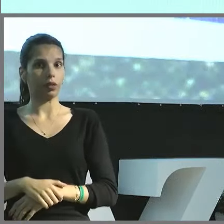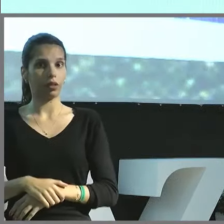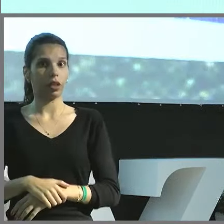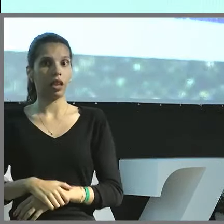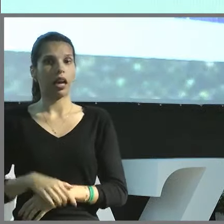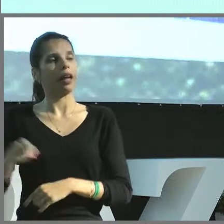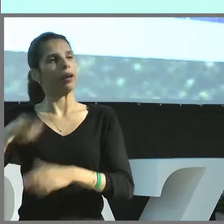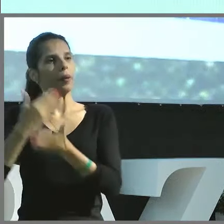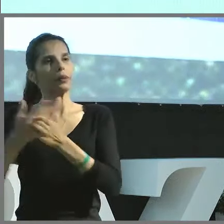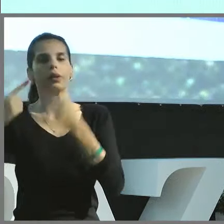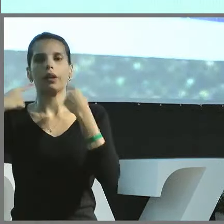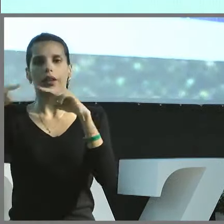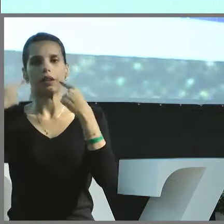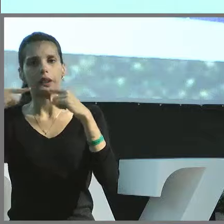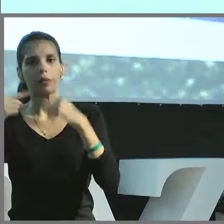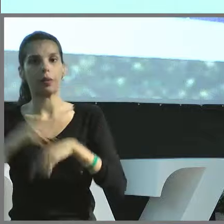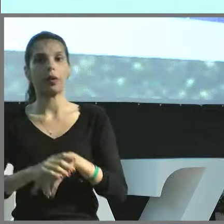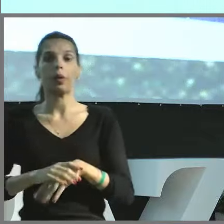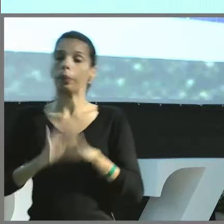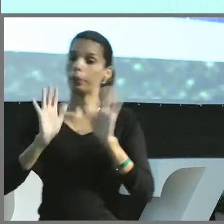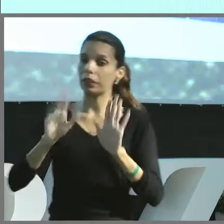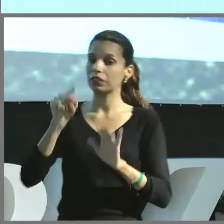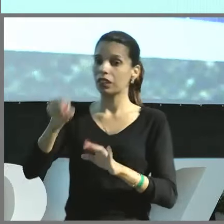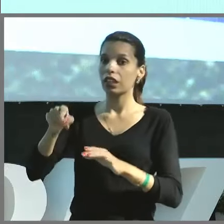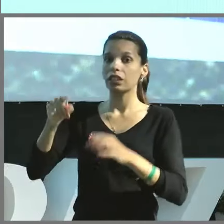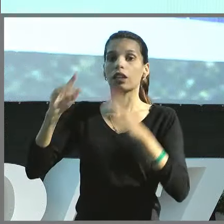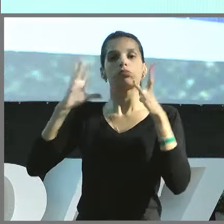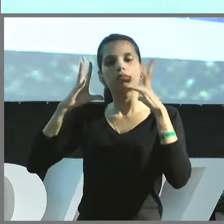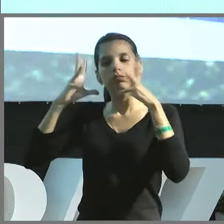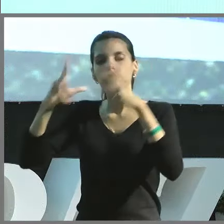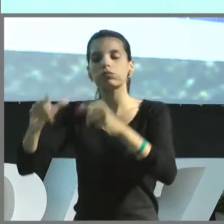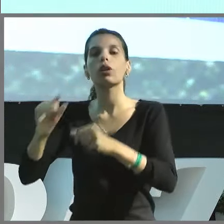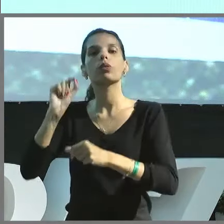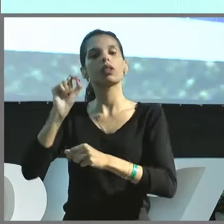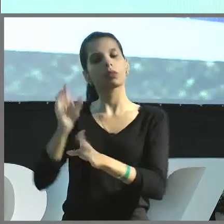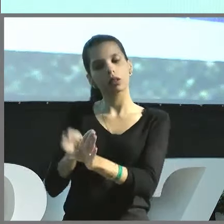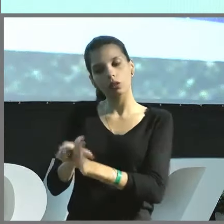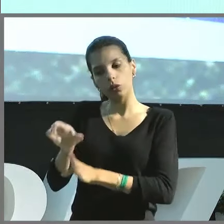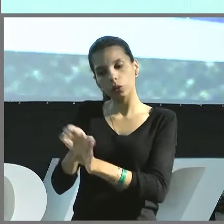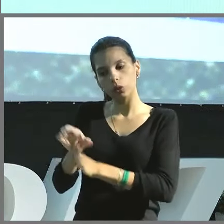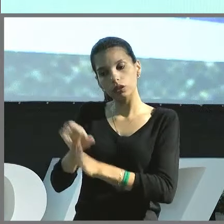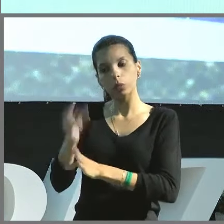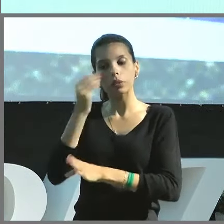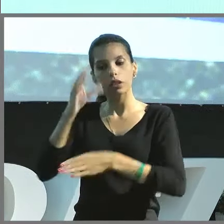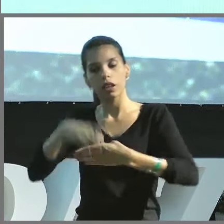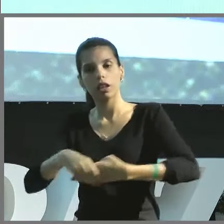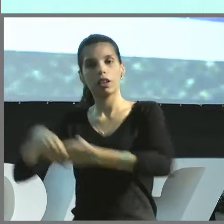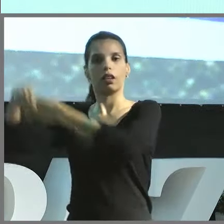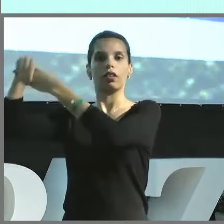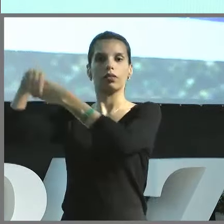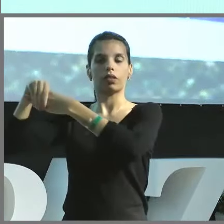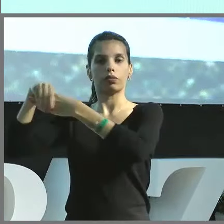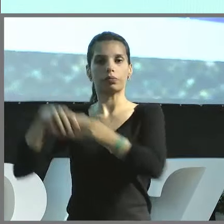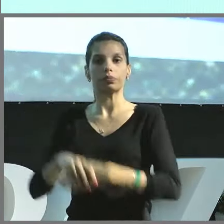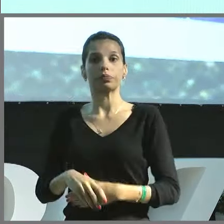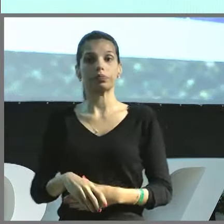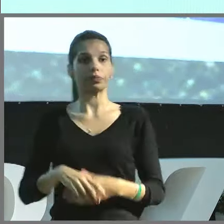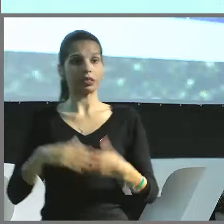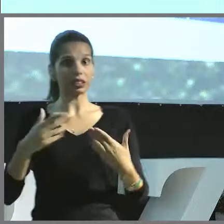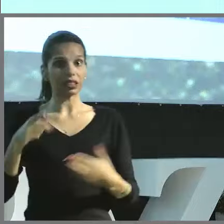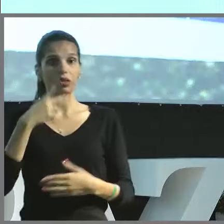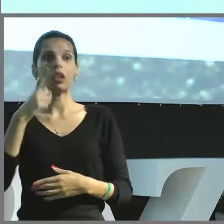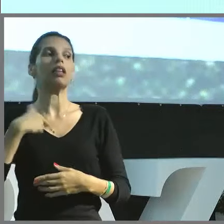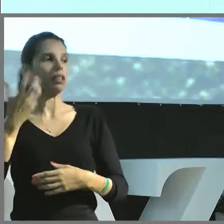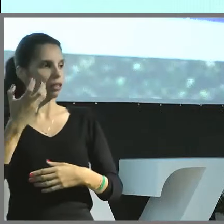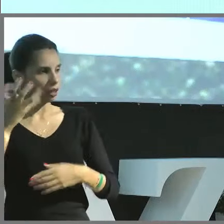E começou a reclamar. Disse, não, mas ele está te dando uma boa bronca para que possa te levar. E vê o mais que ele te diz. Ele está querendo me levar,